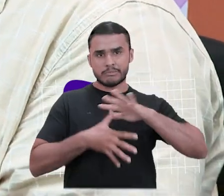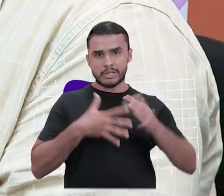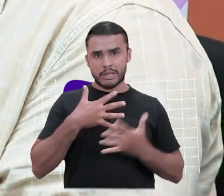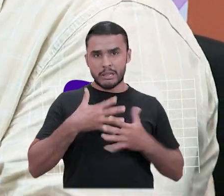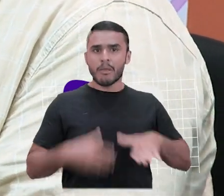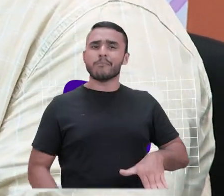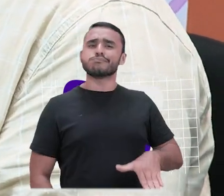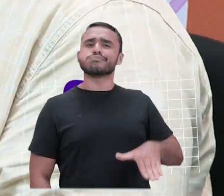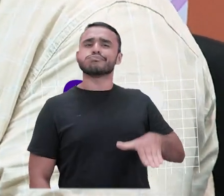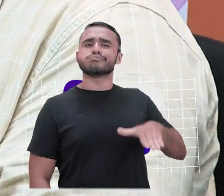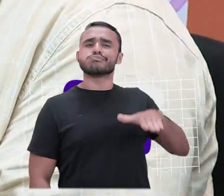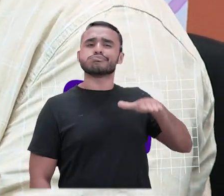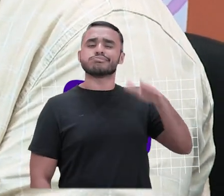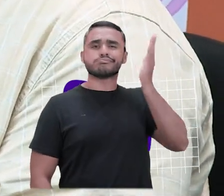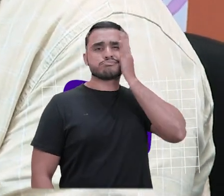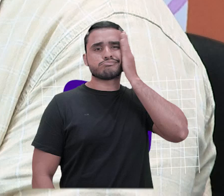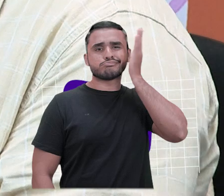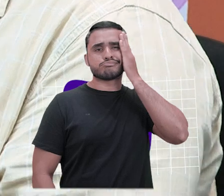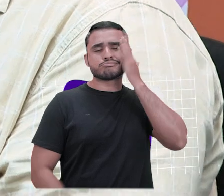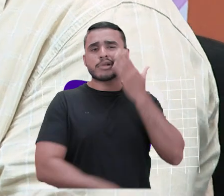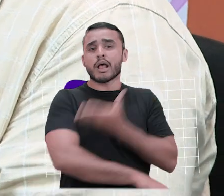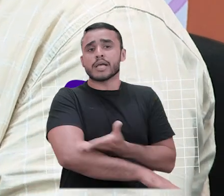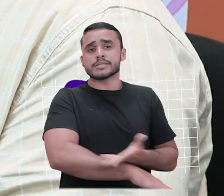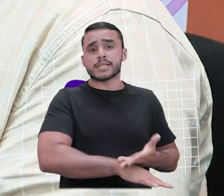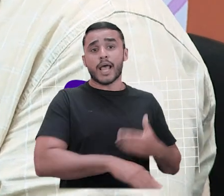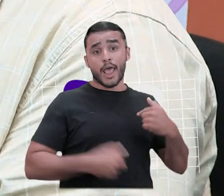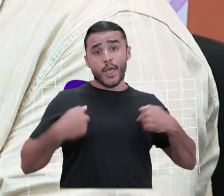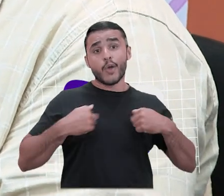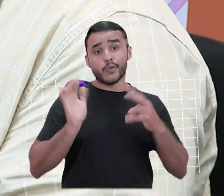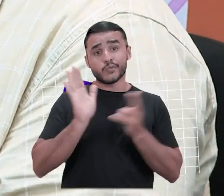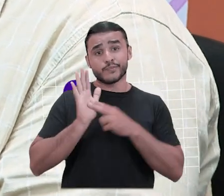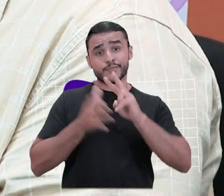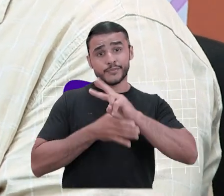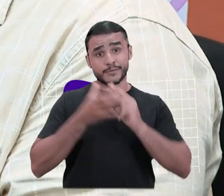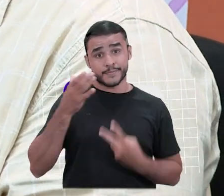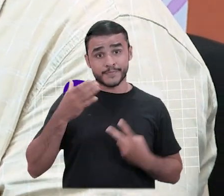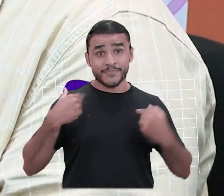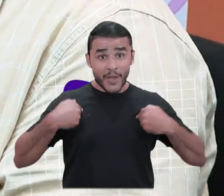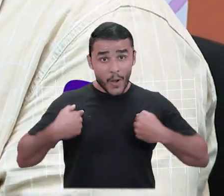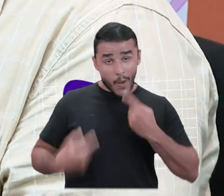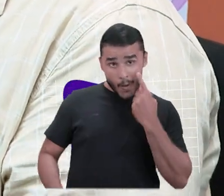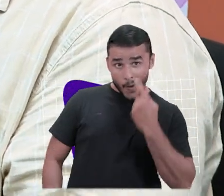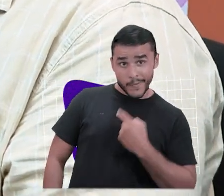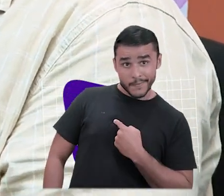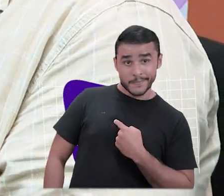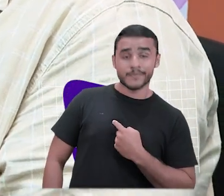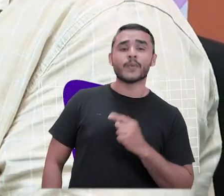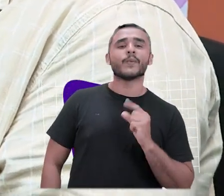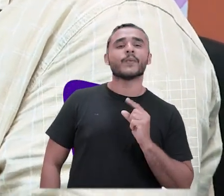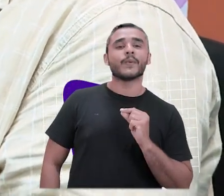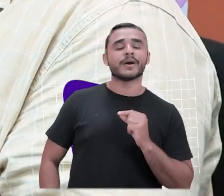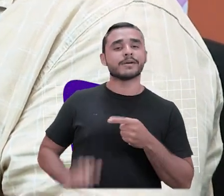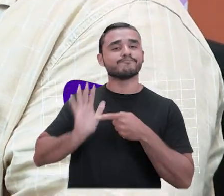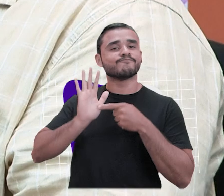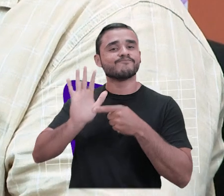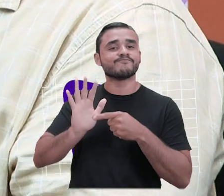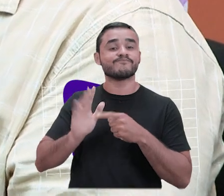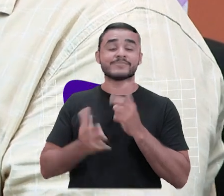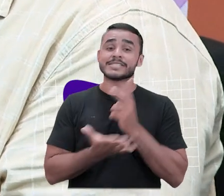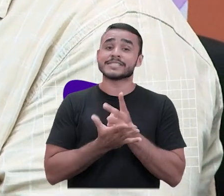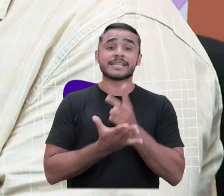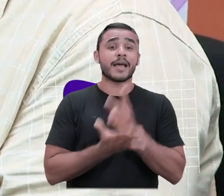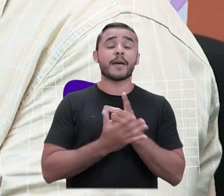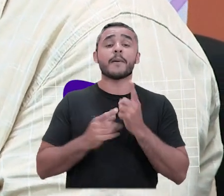né? Tudo, exatamente, eu cresci bilíngue, né? Inclusive eu uso esse botão aqui sempre que eu posso. Gente, tá aqui, ó. Aqui.